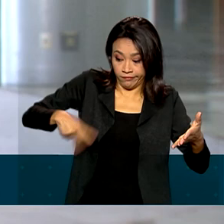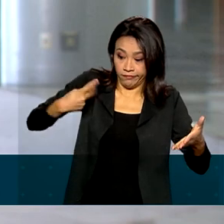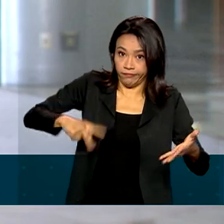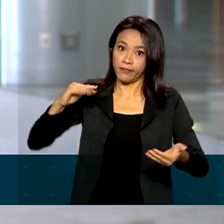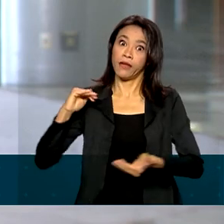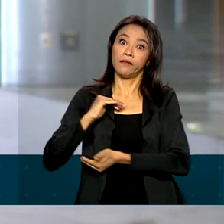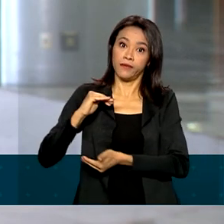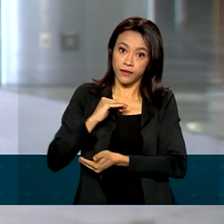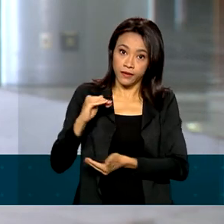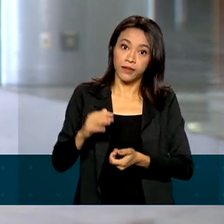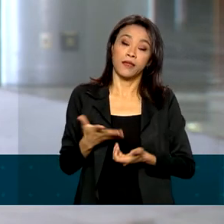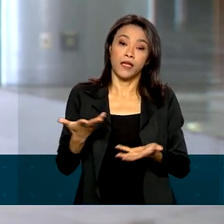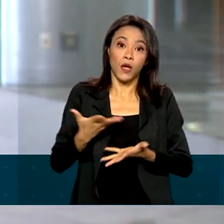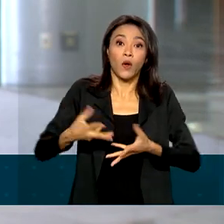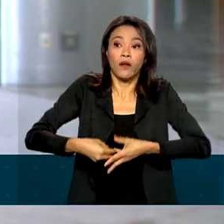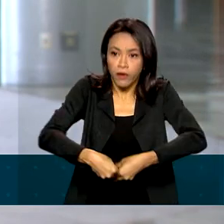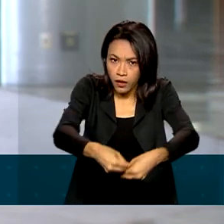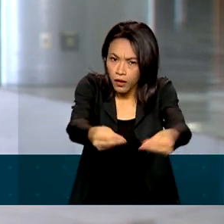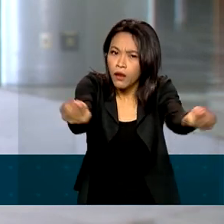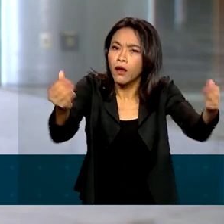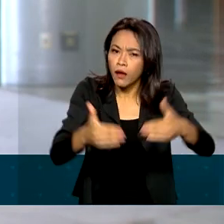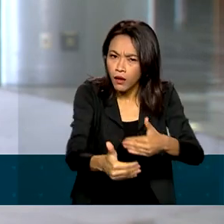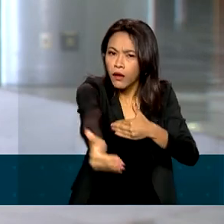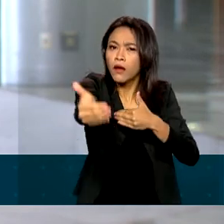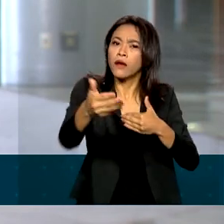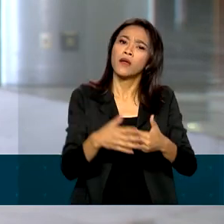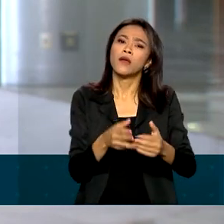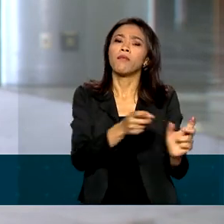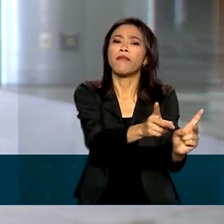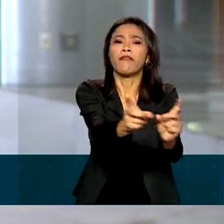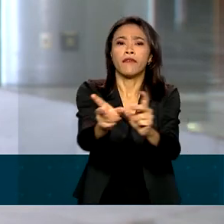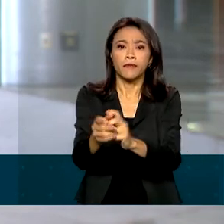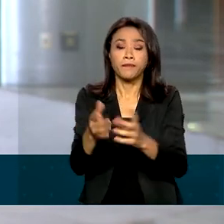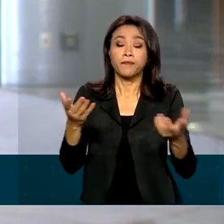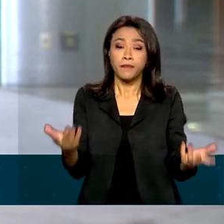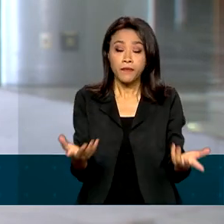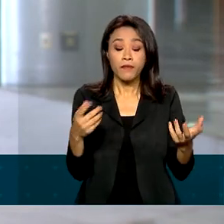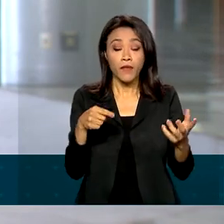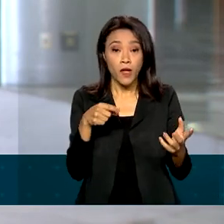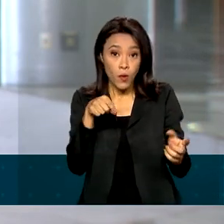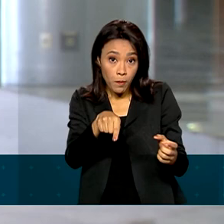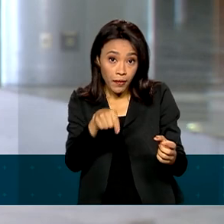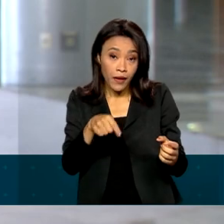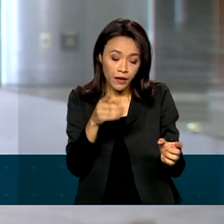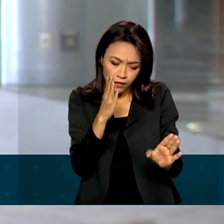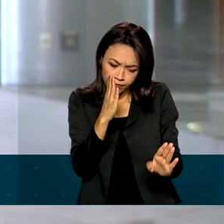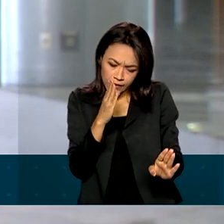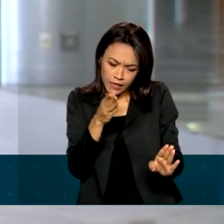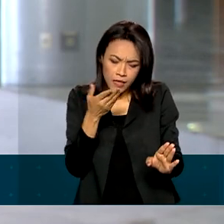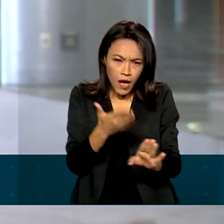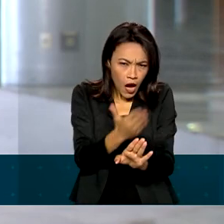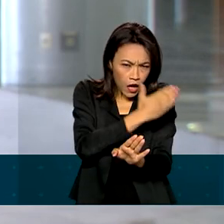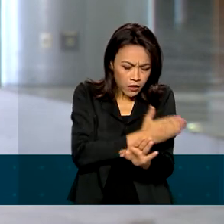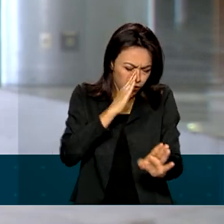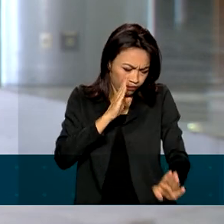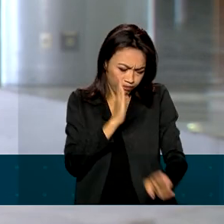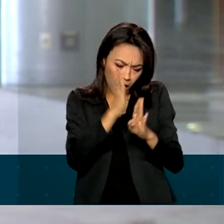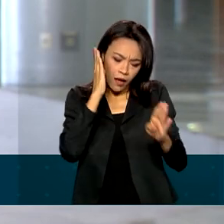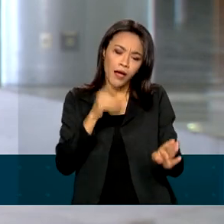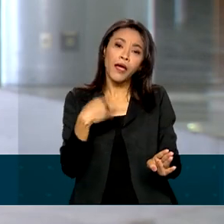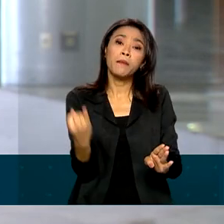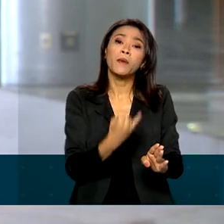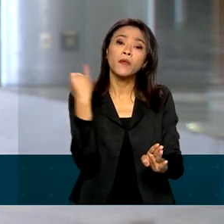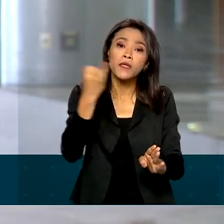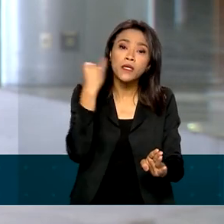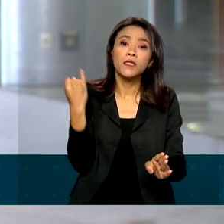disponibilizar o produto no Mercado né De acordo com a Anvisa o diagnóstico Preciso né da doença é importante né para a